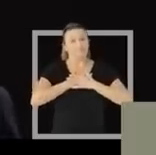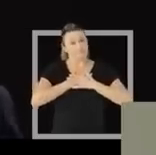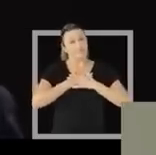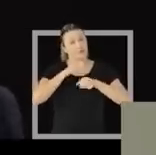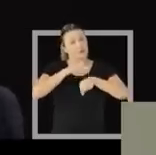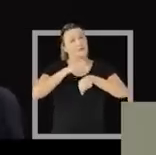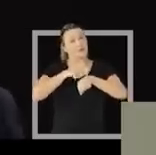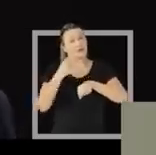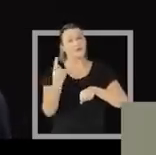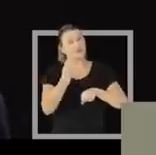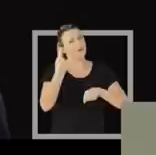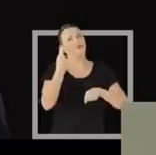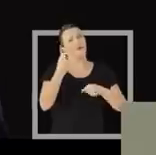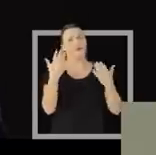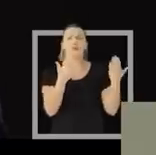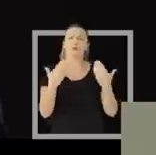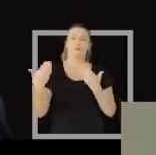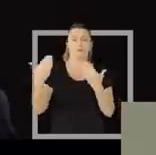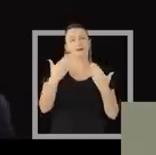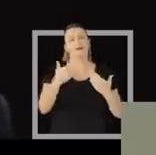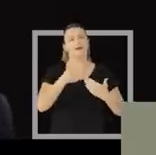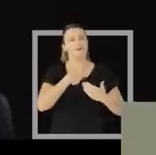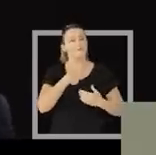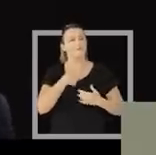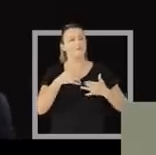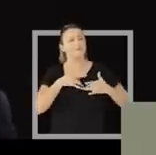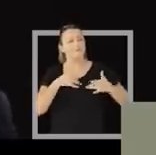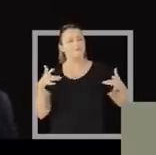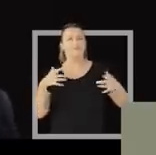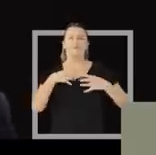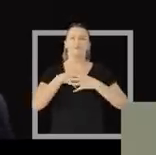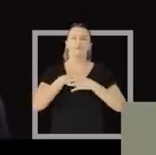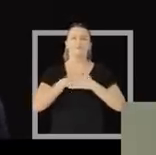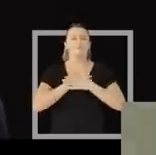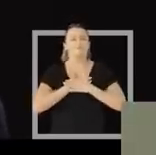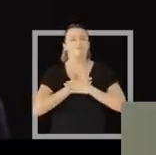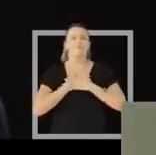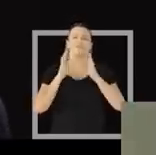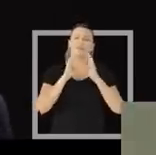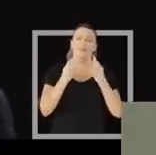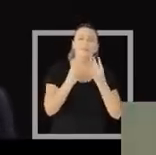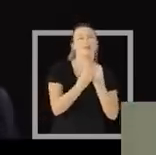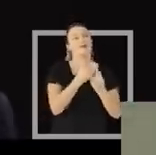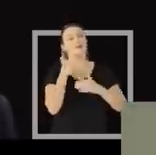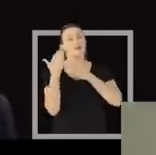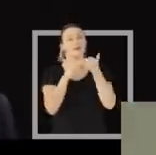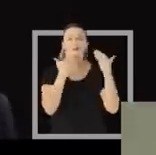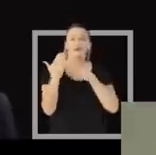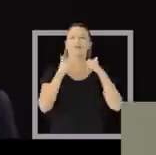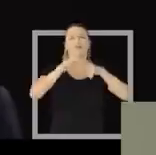momento, nesse nosso primeiro encontro, deixar de me solidarizar com todos que perderam um ente querido para a